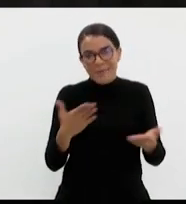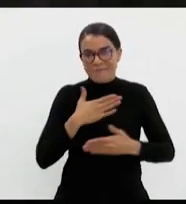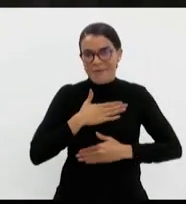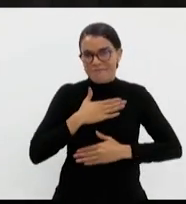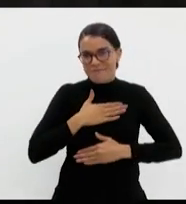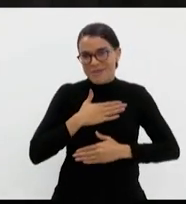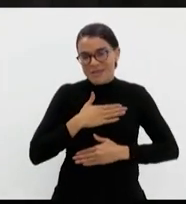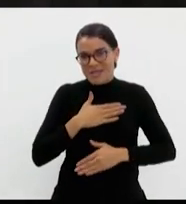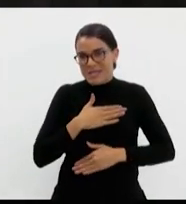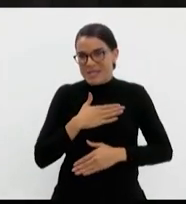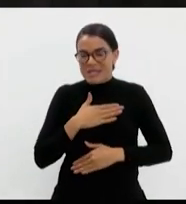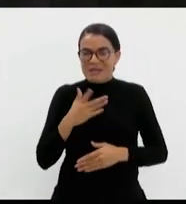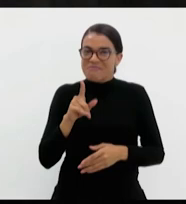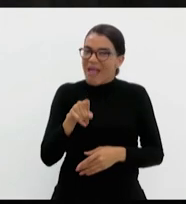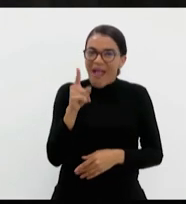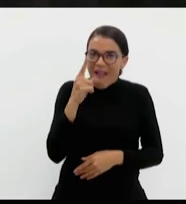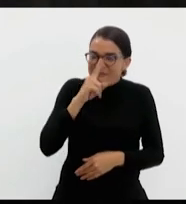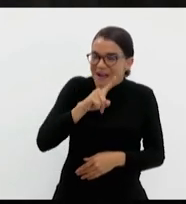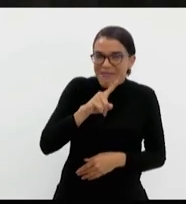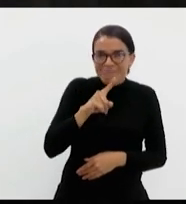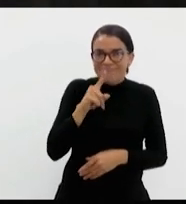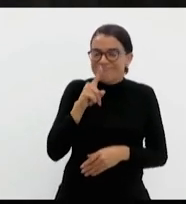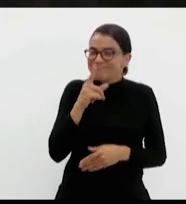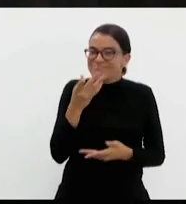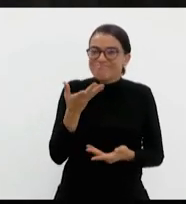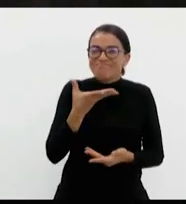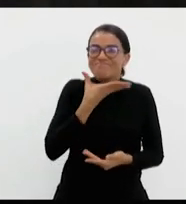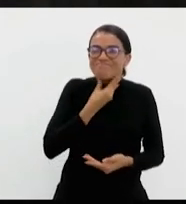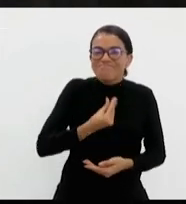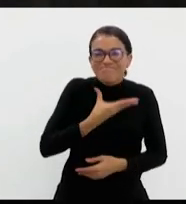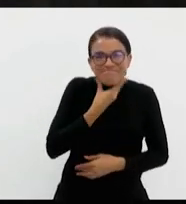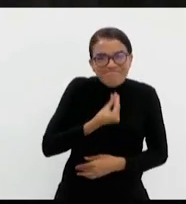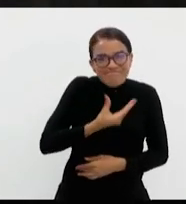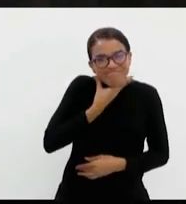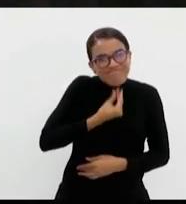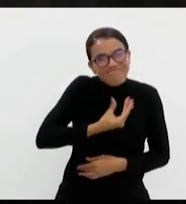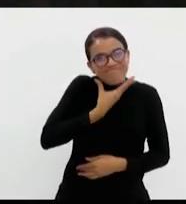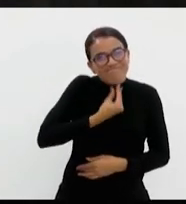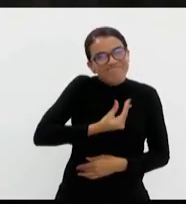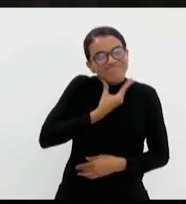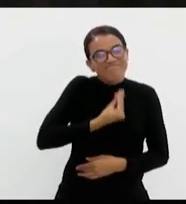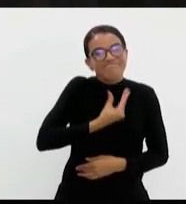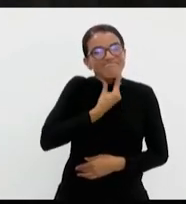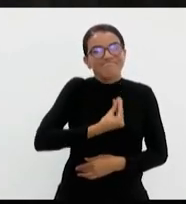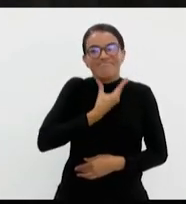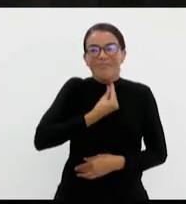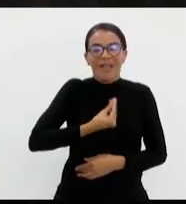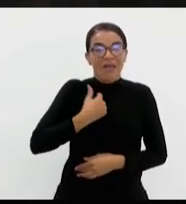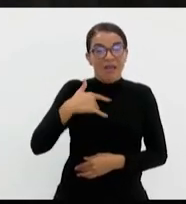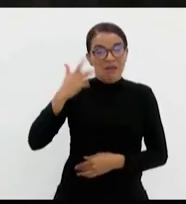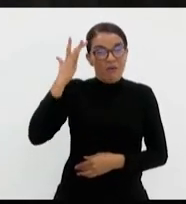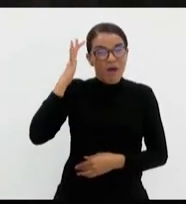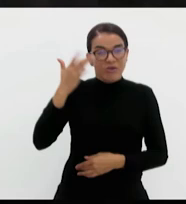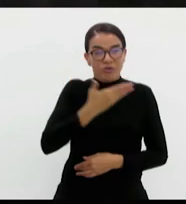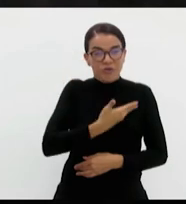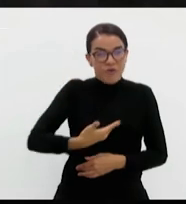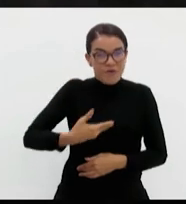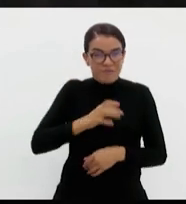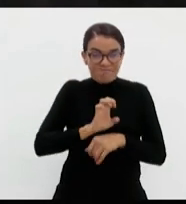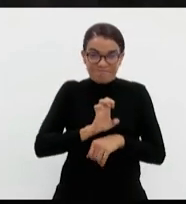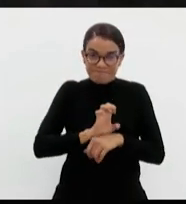isto é uma falácia. Uma falácia. Que eu acho que o governo do Estado, né, e